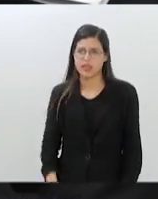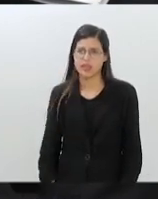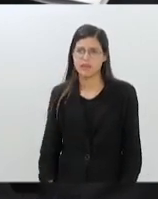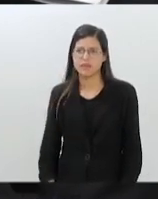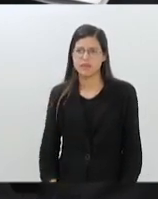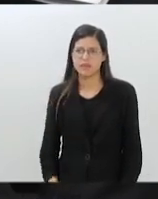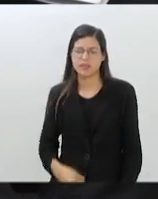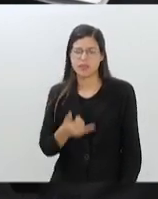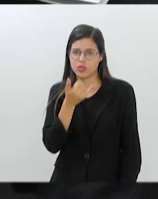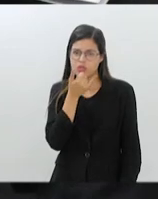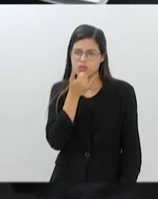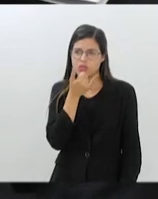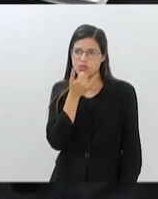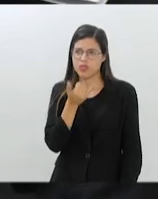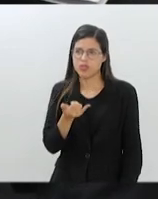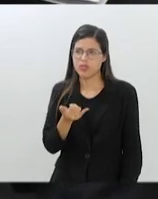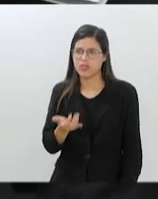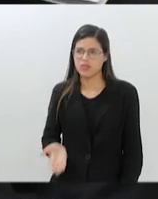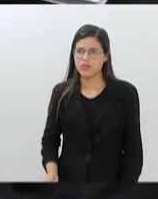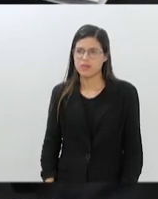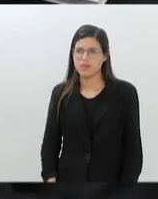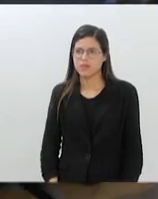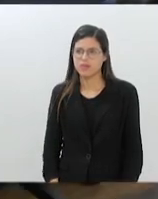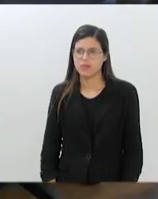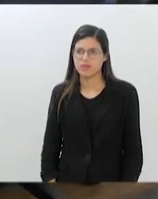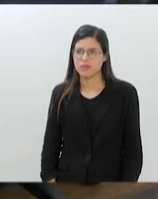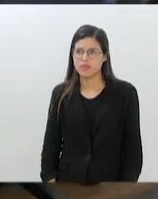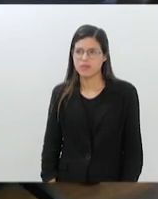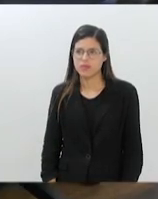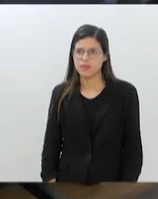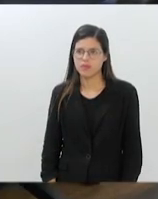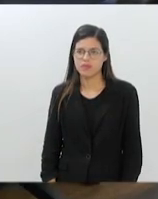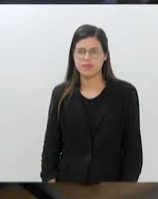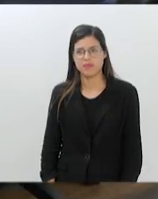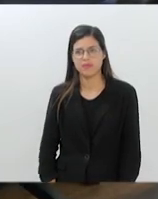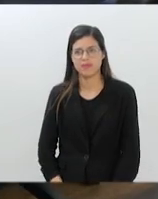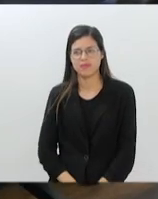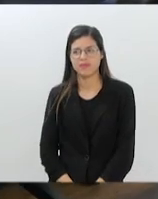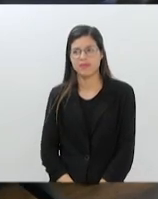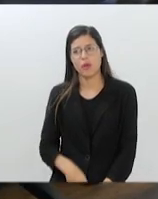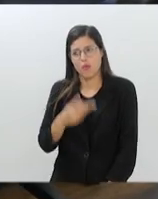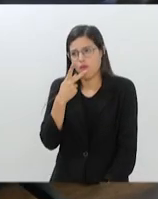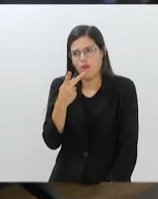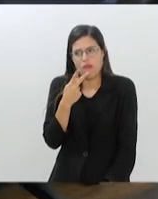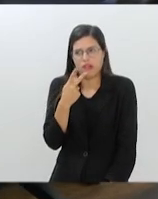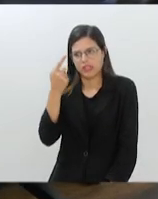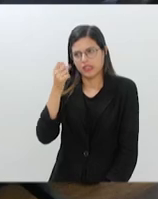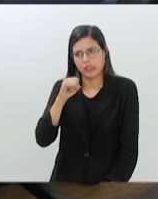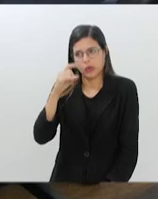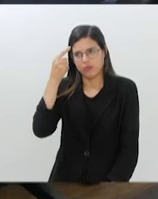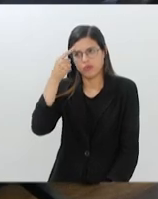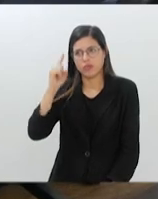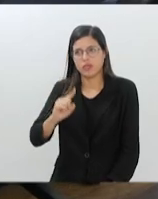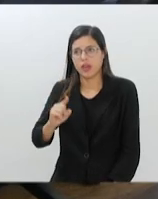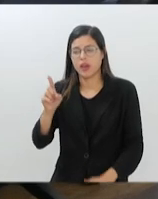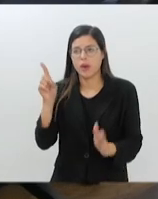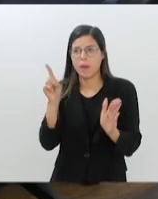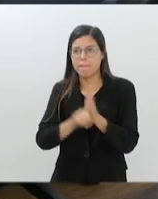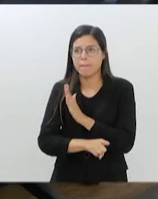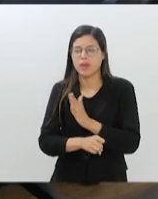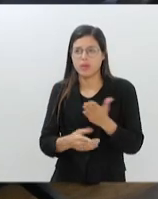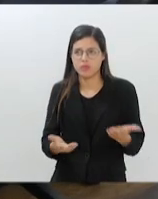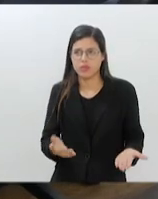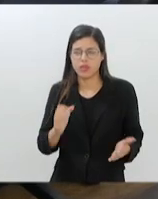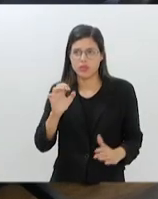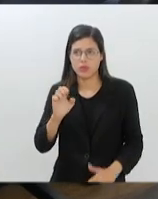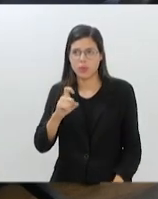não eu tô tô dizendo porque eu não vou falar nada daqui da boca para fora sempre tem uma ligação Acabei de perguntar agora sobre o esp a senhora